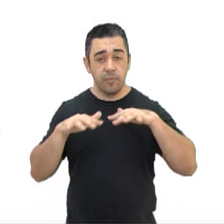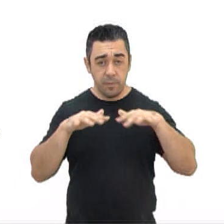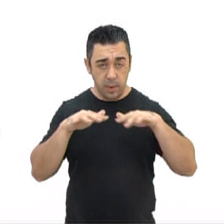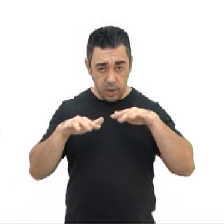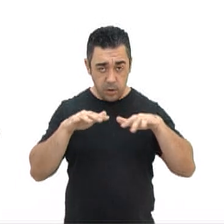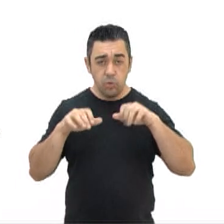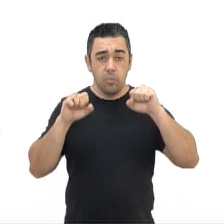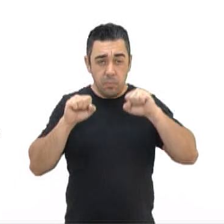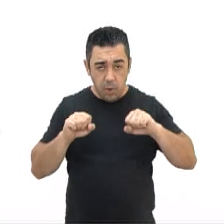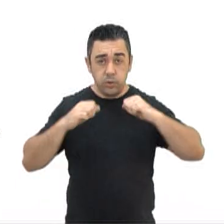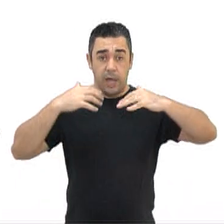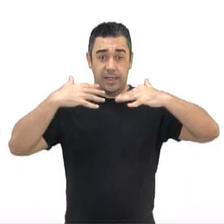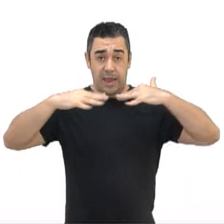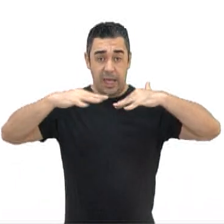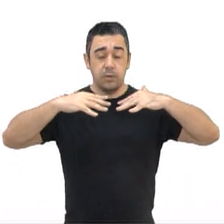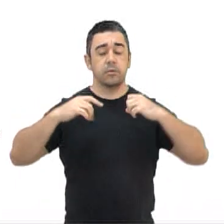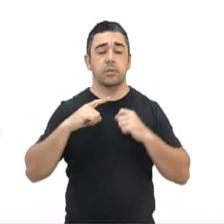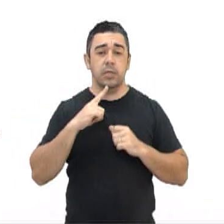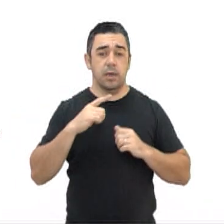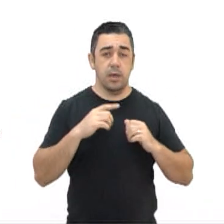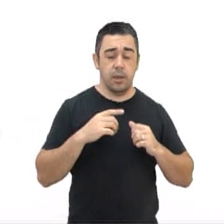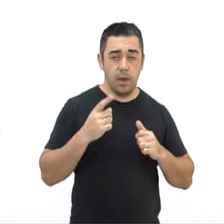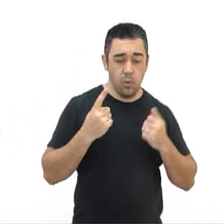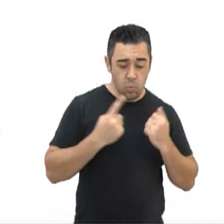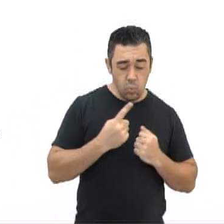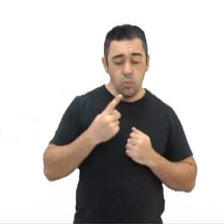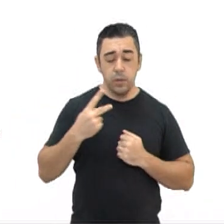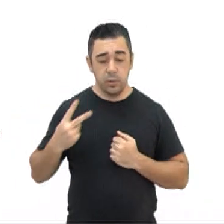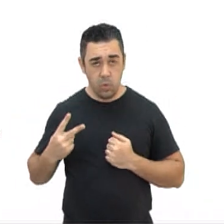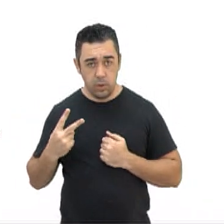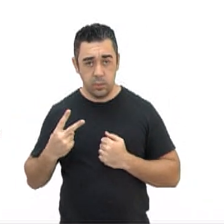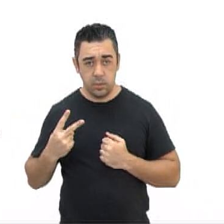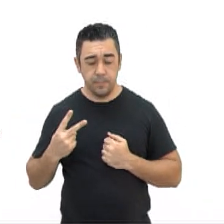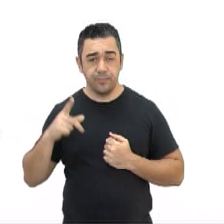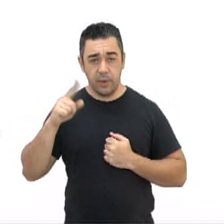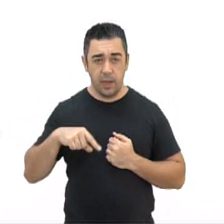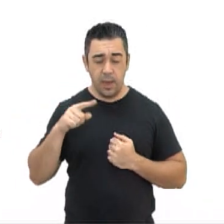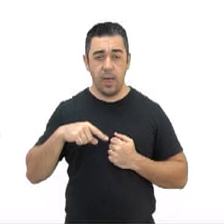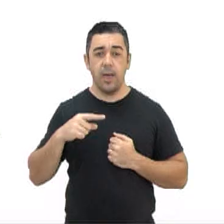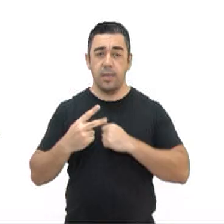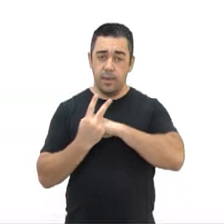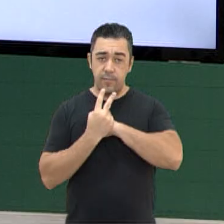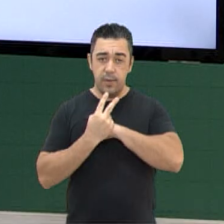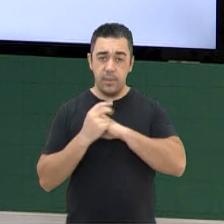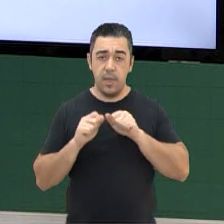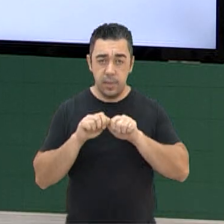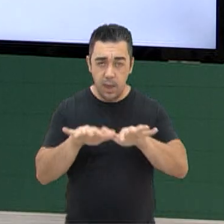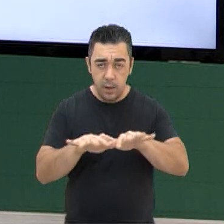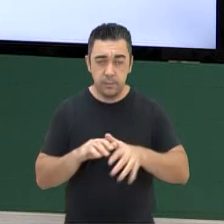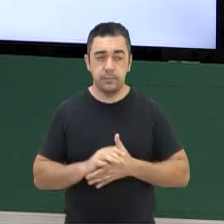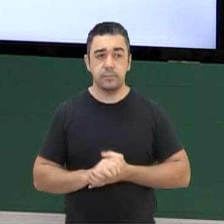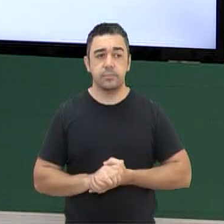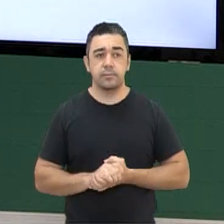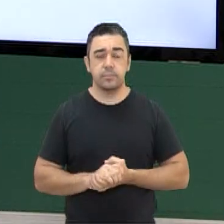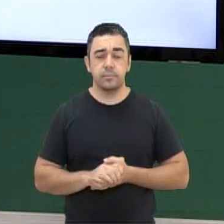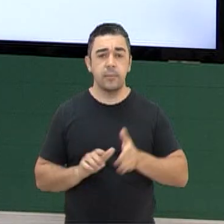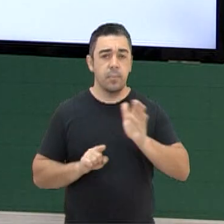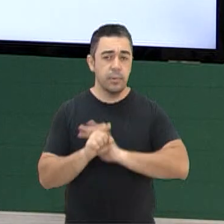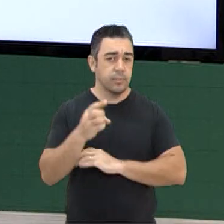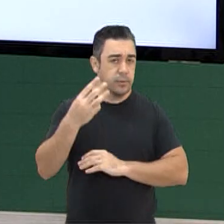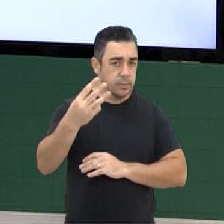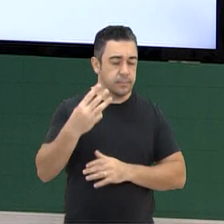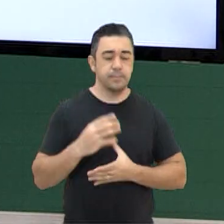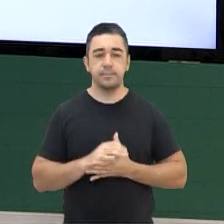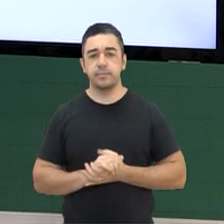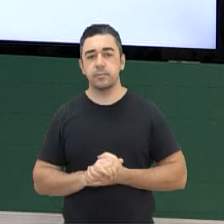os atletas deve ser feita nas áreas 1 e 2, que são as de defesa e a de ataque. Chegamos ao nosso